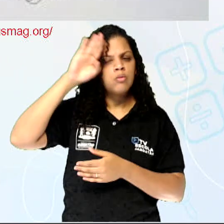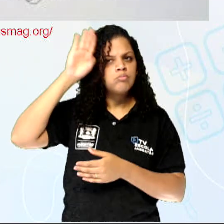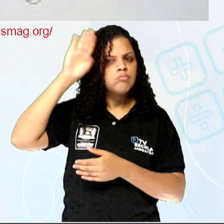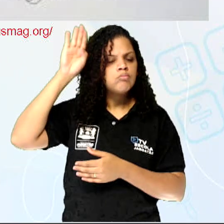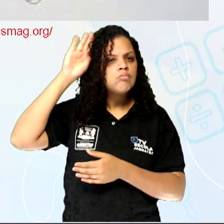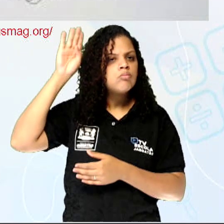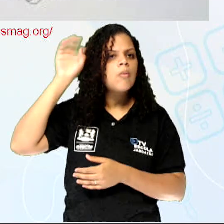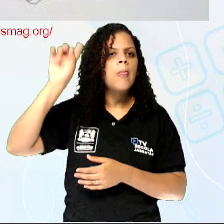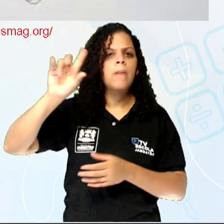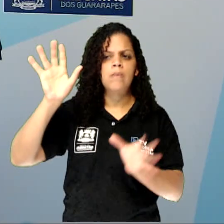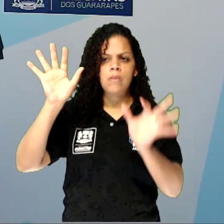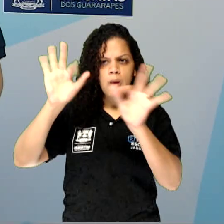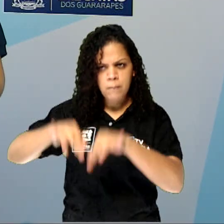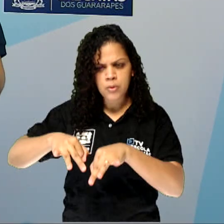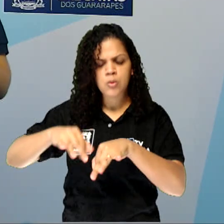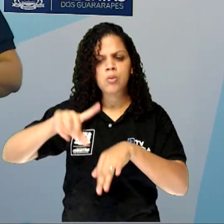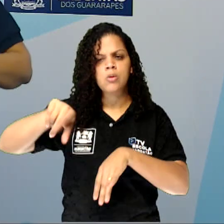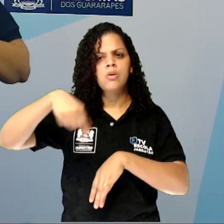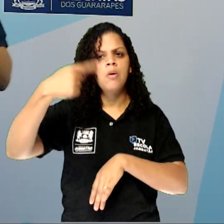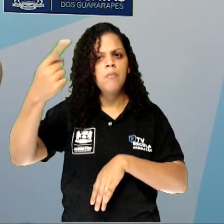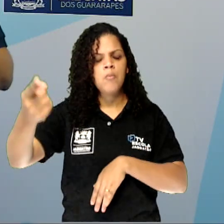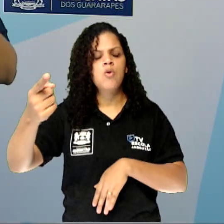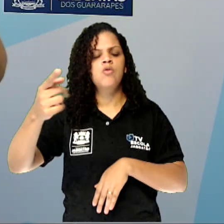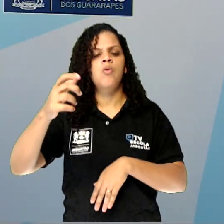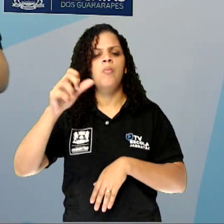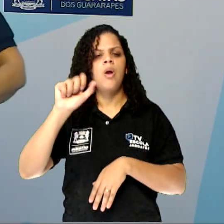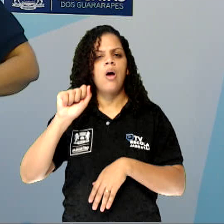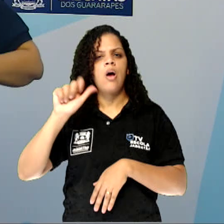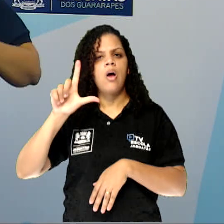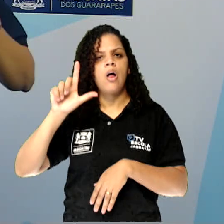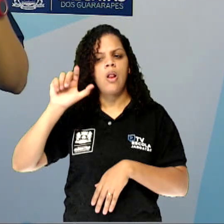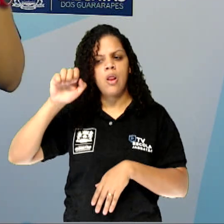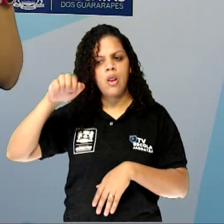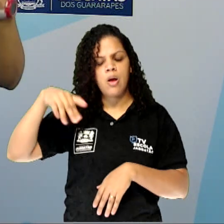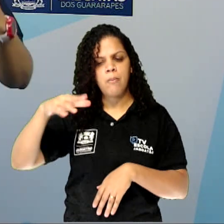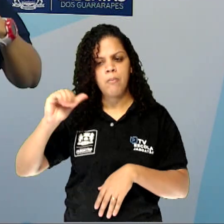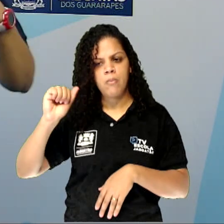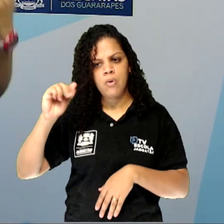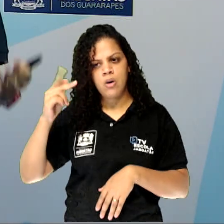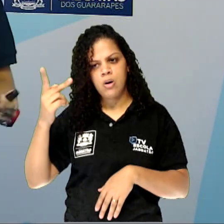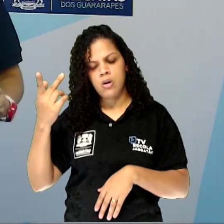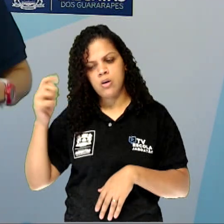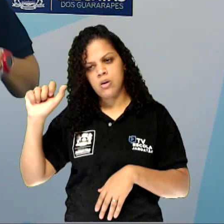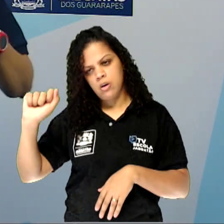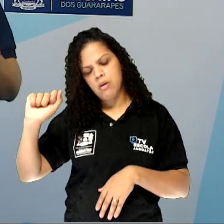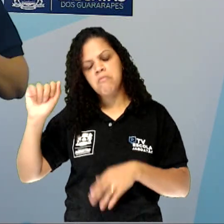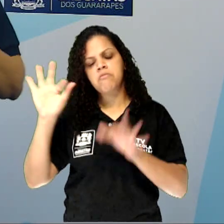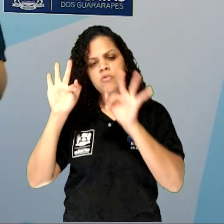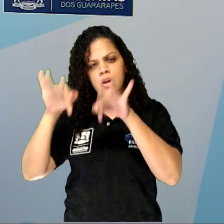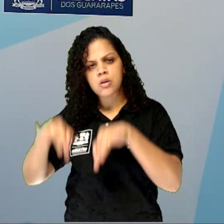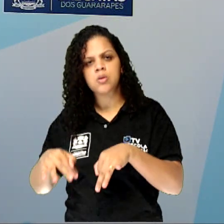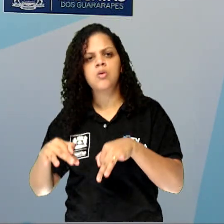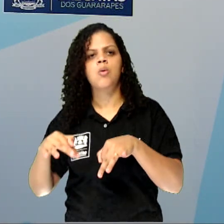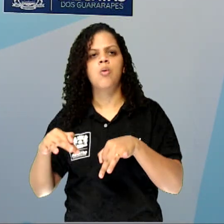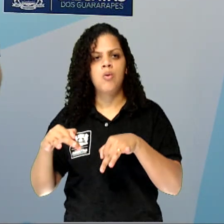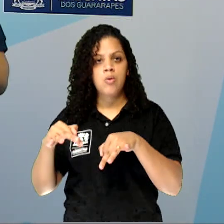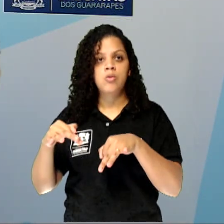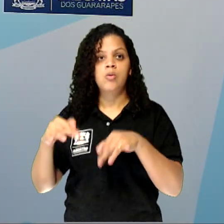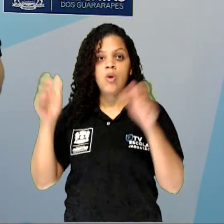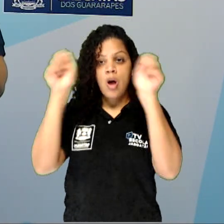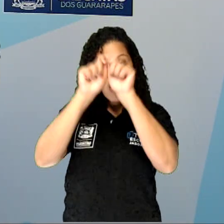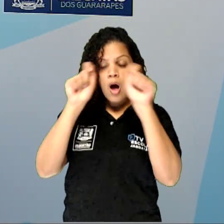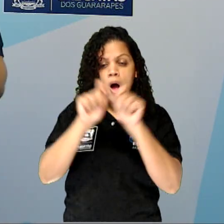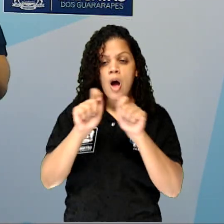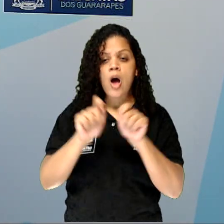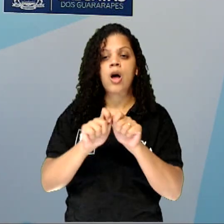depois ele seguiu para a Alemanha, né, onde terminou, né, ele estudou arte e história da música, por exemplo. Então,